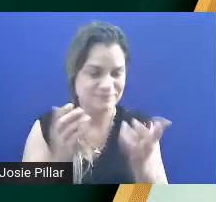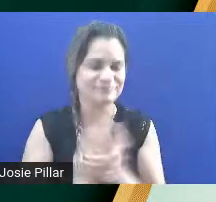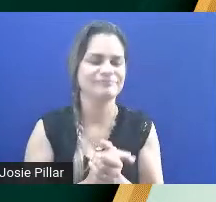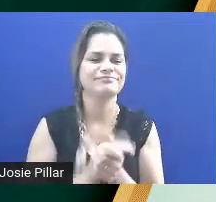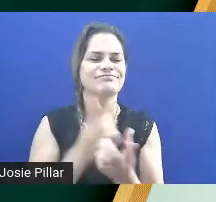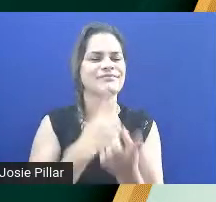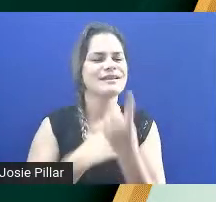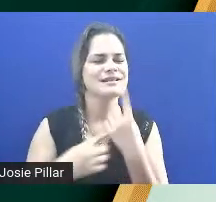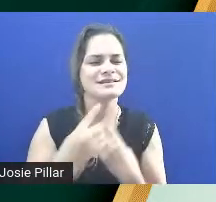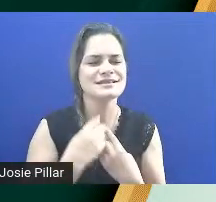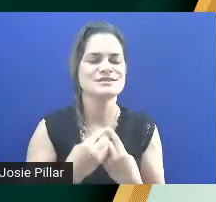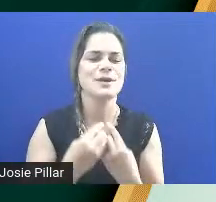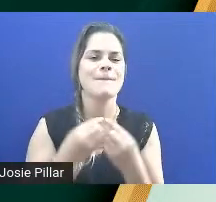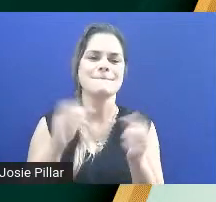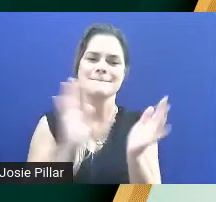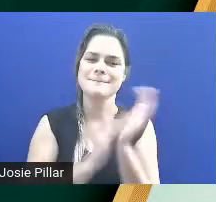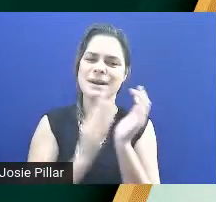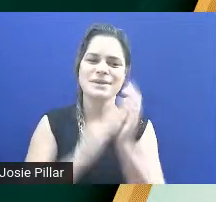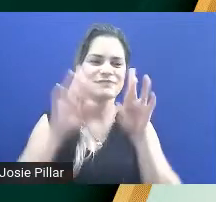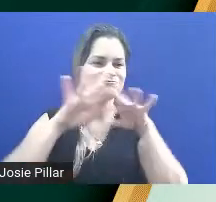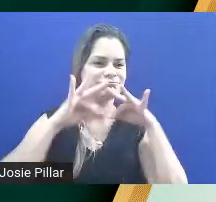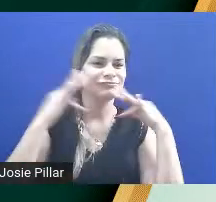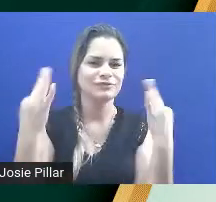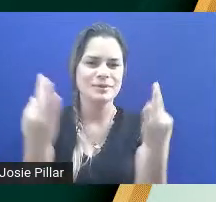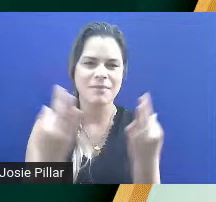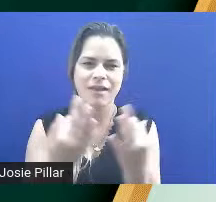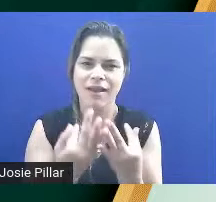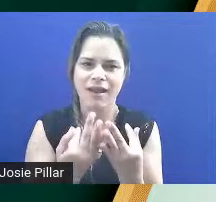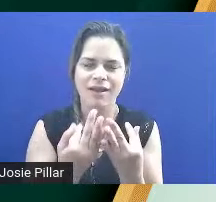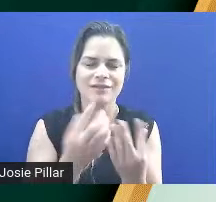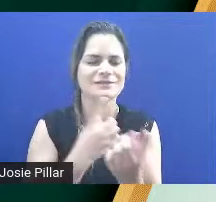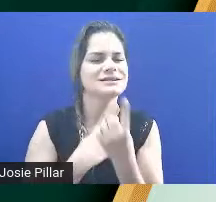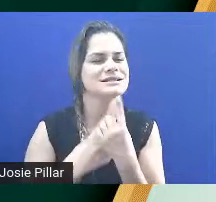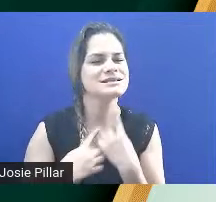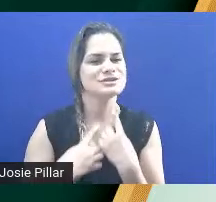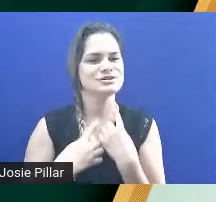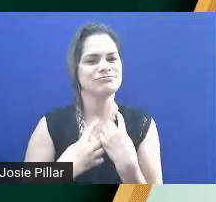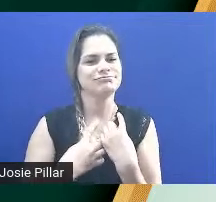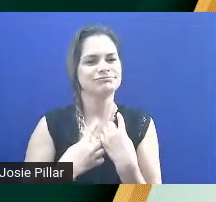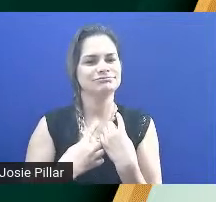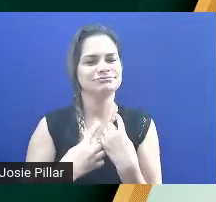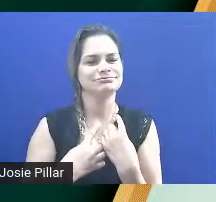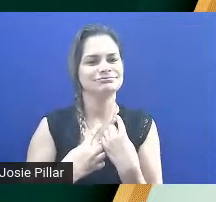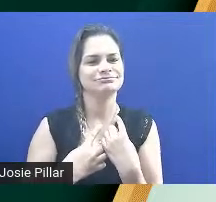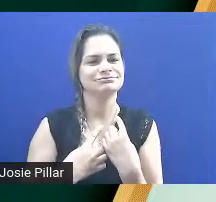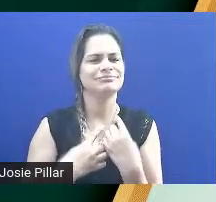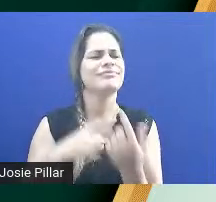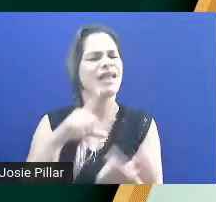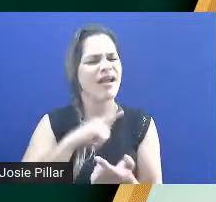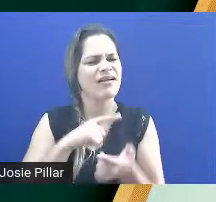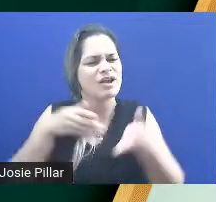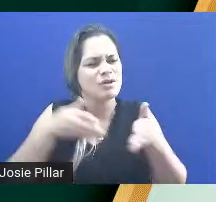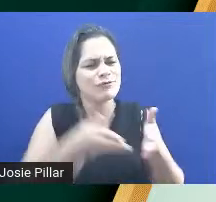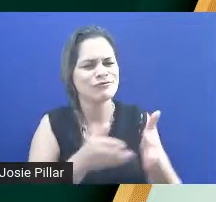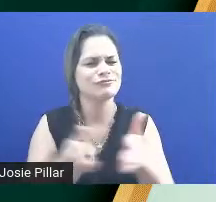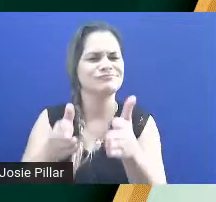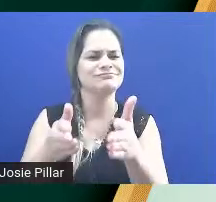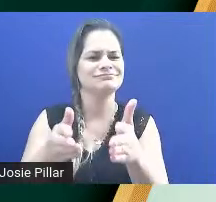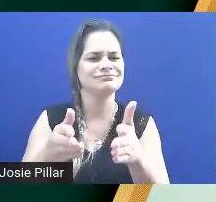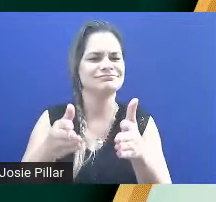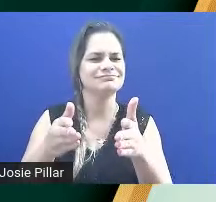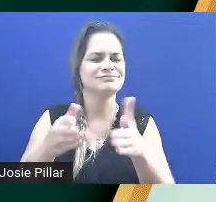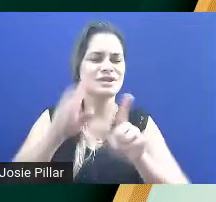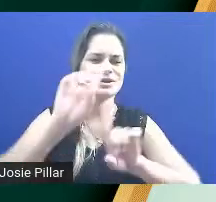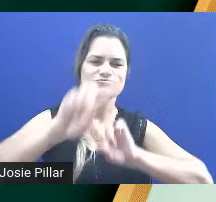parabéns aos seus familiares e desejar que vocês tenho uma trajetória de muito sucesso